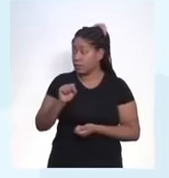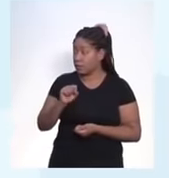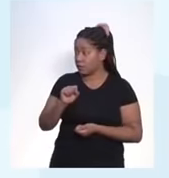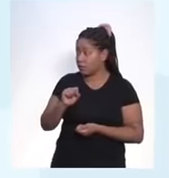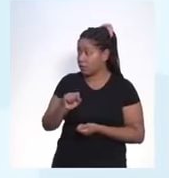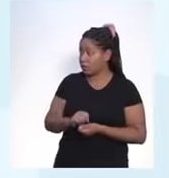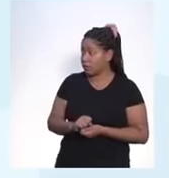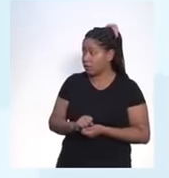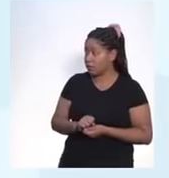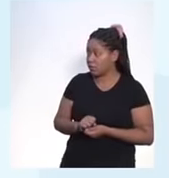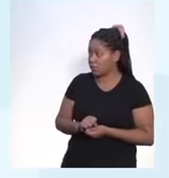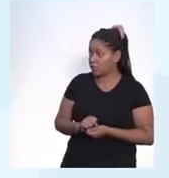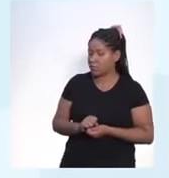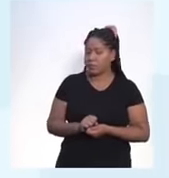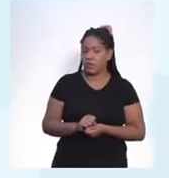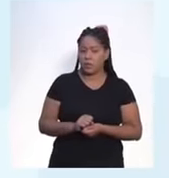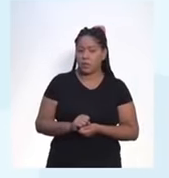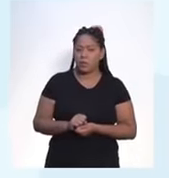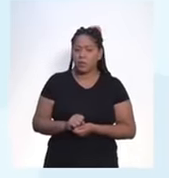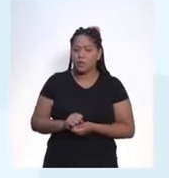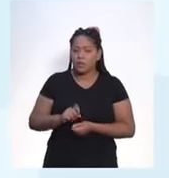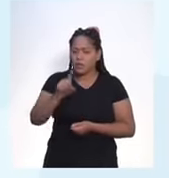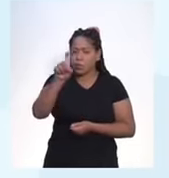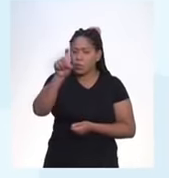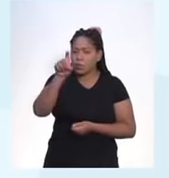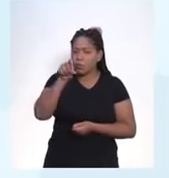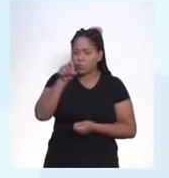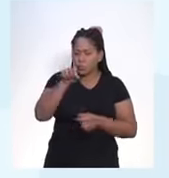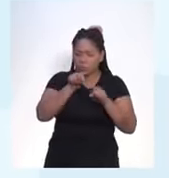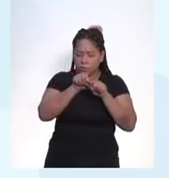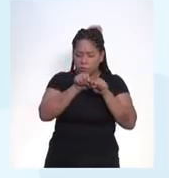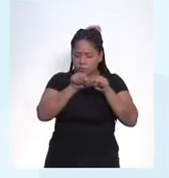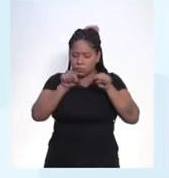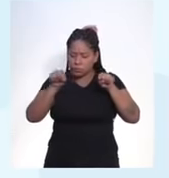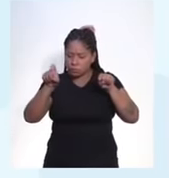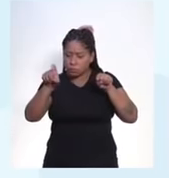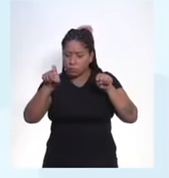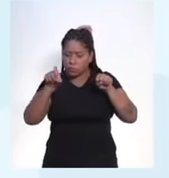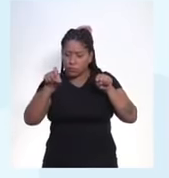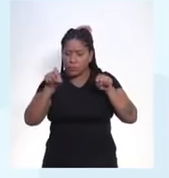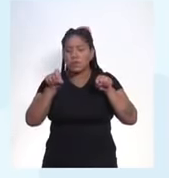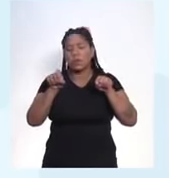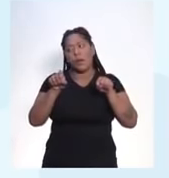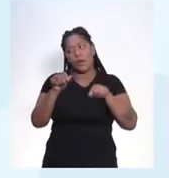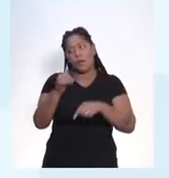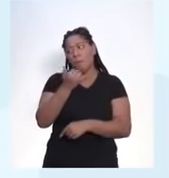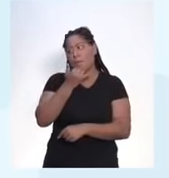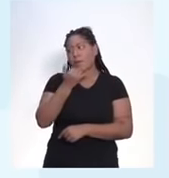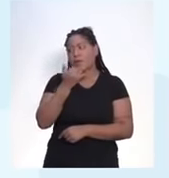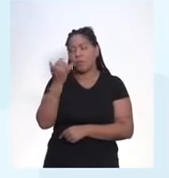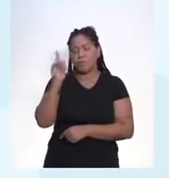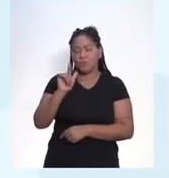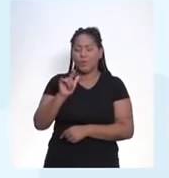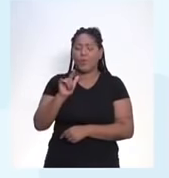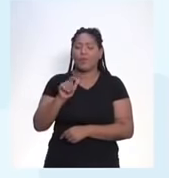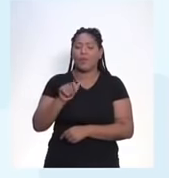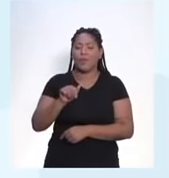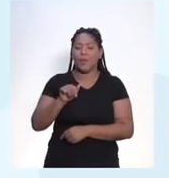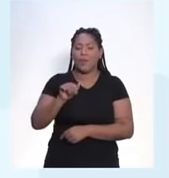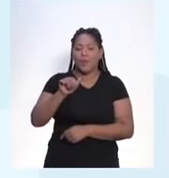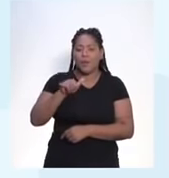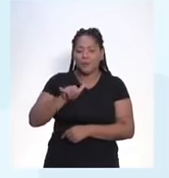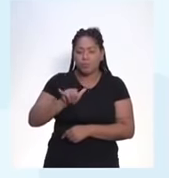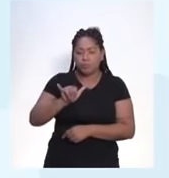trair do eixo X a gente vai descer a figura esse Isso mesmo Isso mesmo eixo Y por trás do eixo Y nós vamos então você vai ter